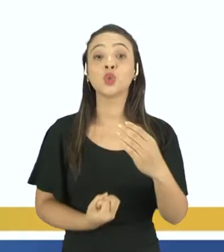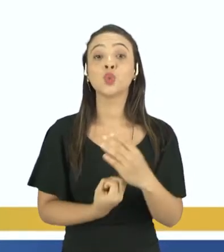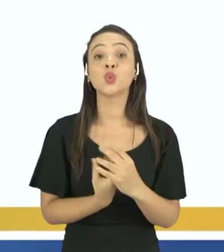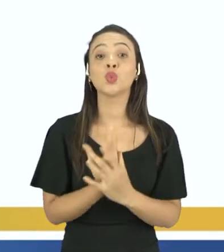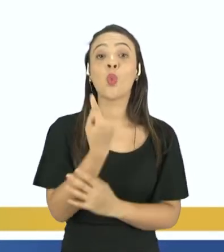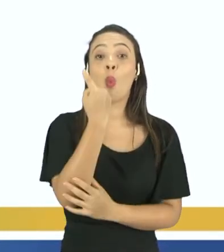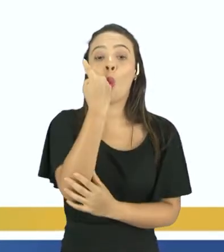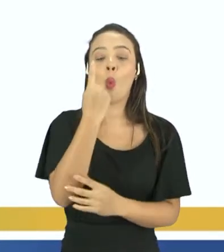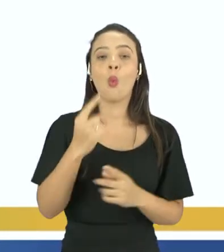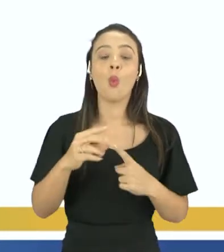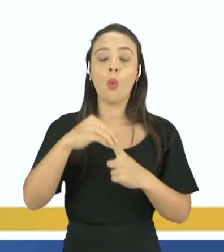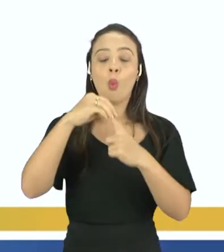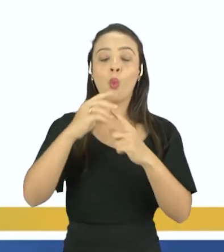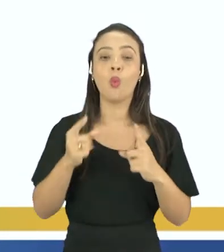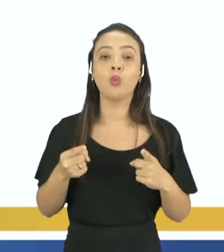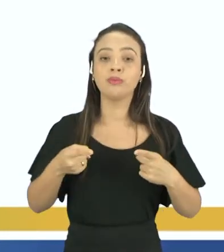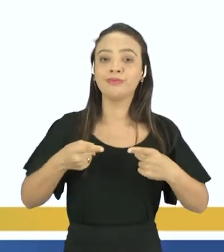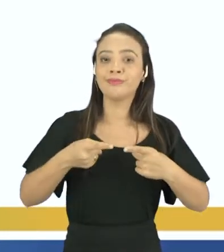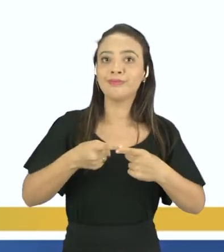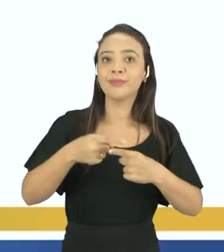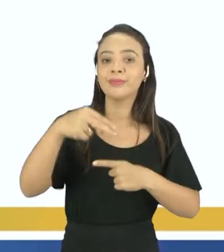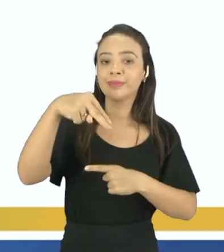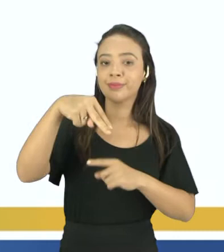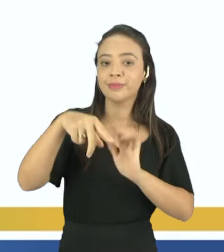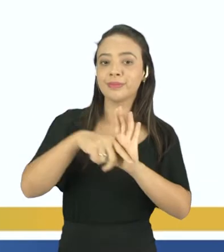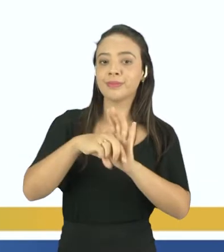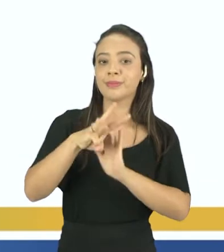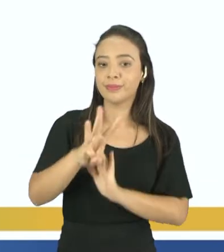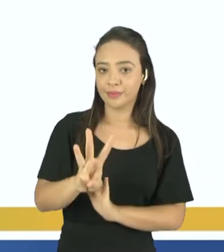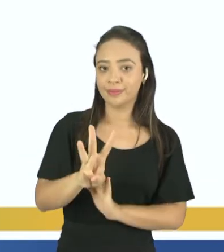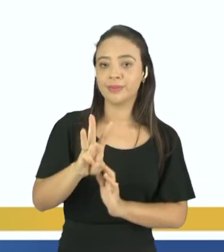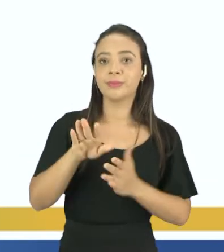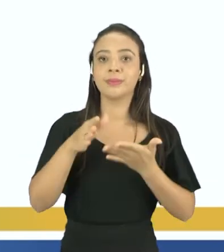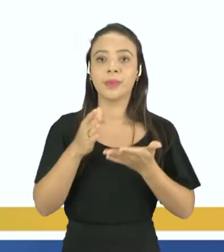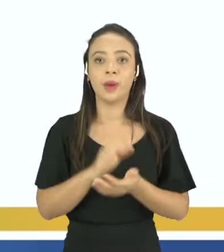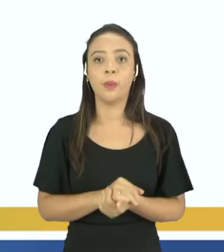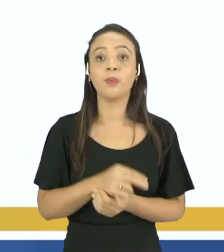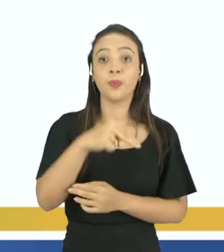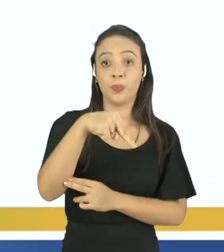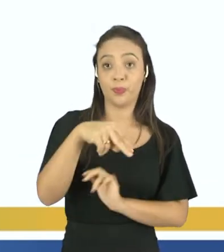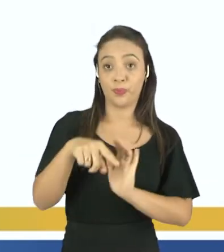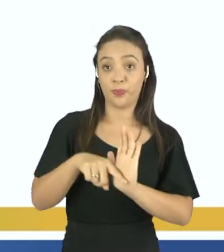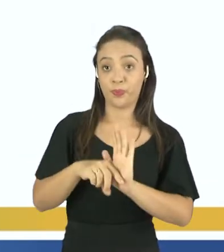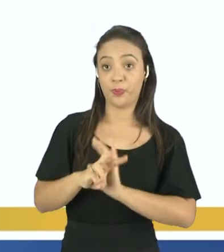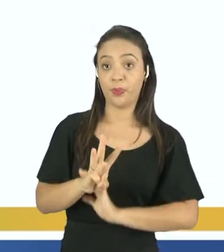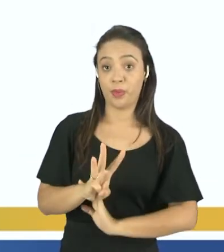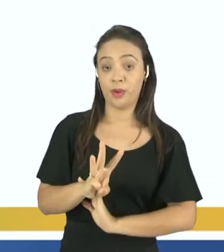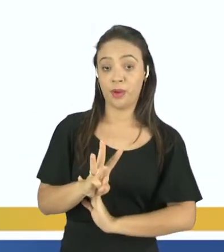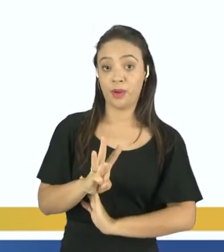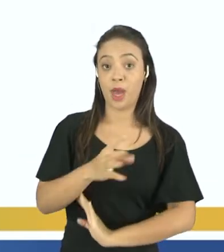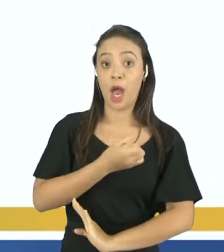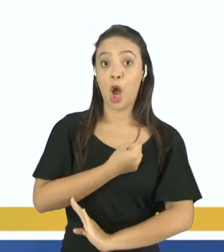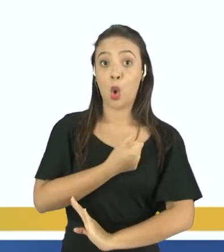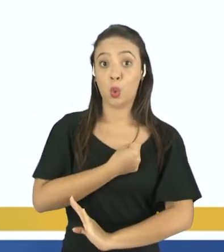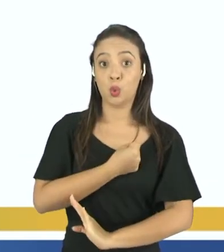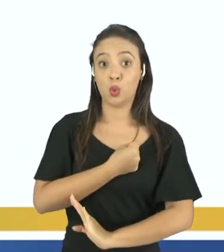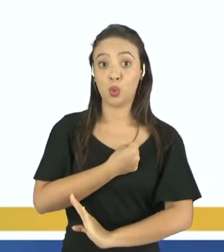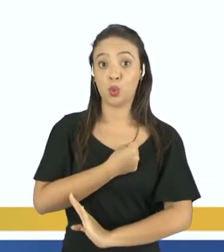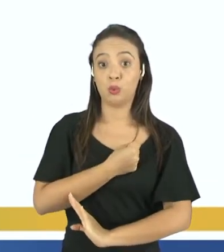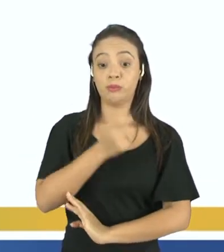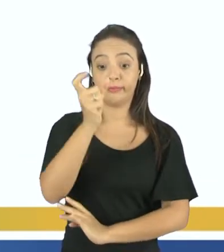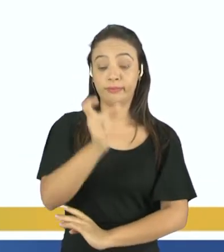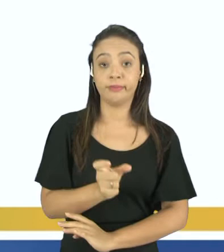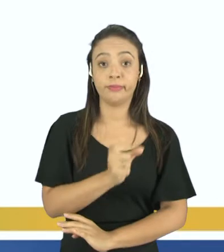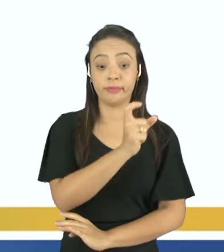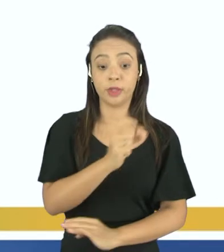nós vimos que é dado por ele menos três Então nós vamos fazer ele menos três né que é o número de diagonais que sai de